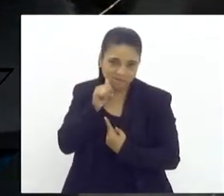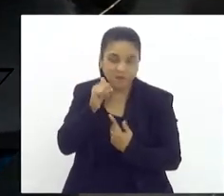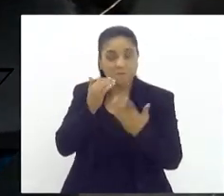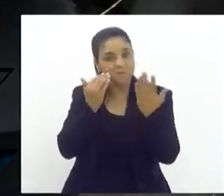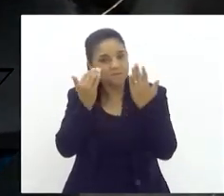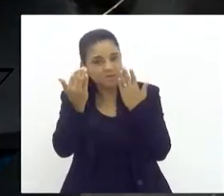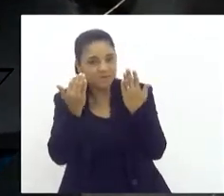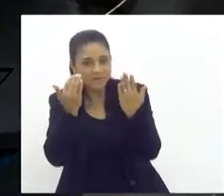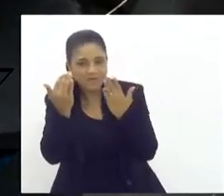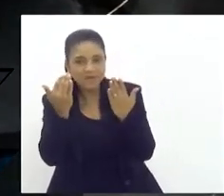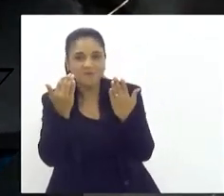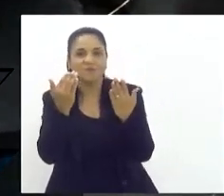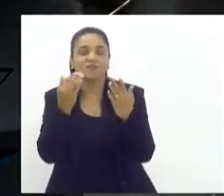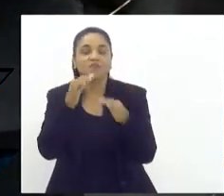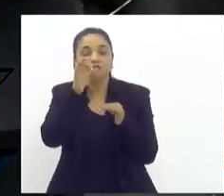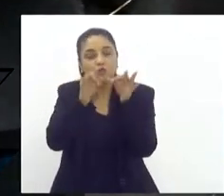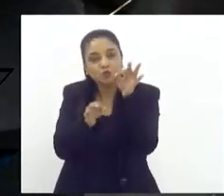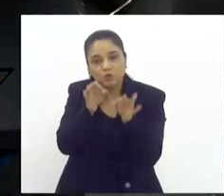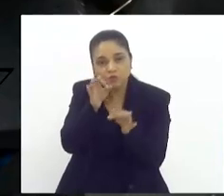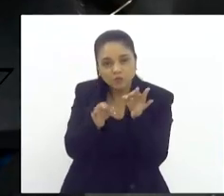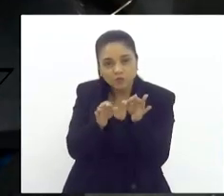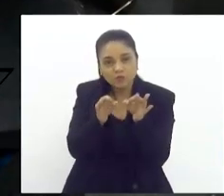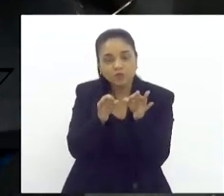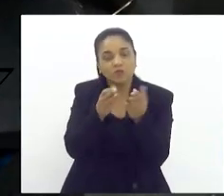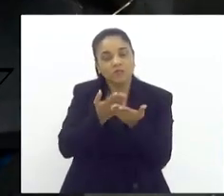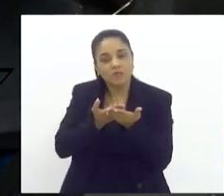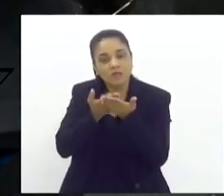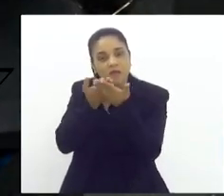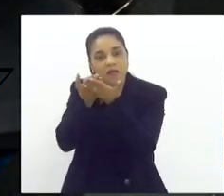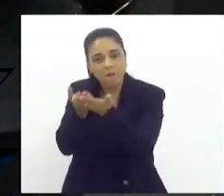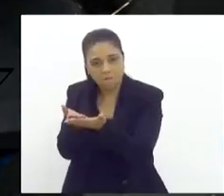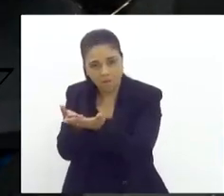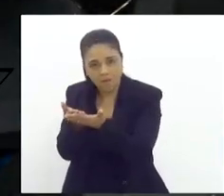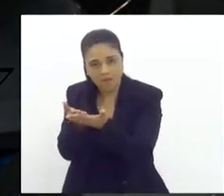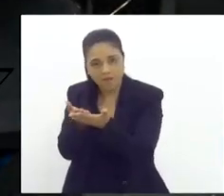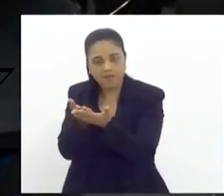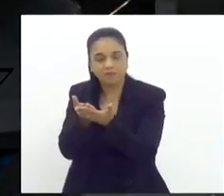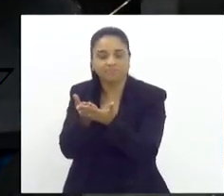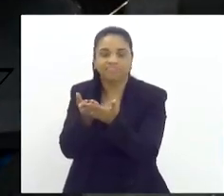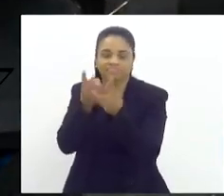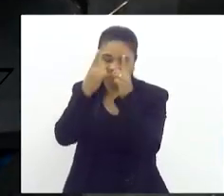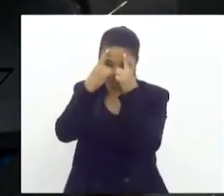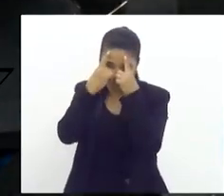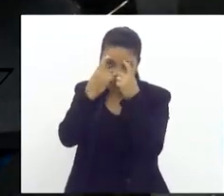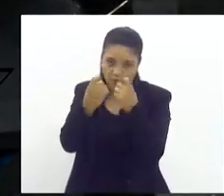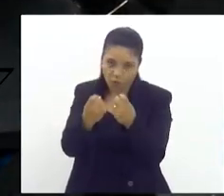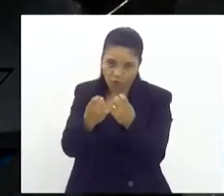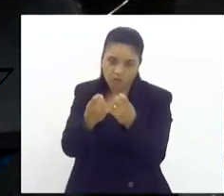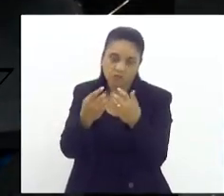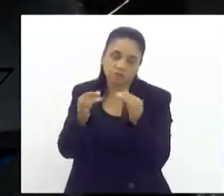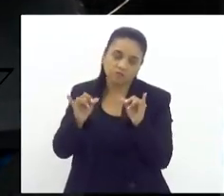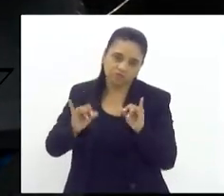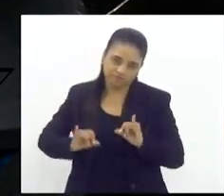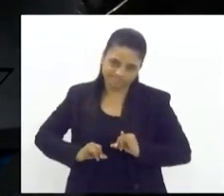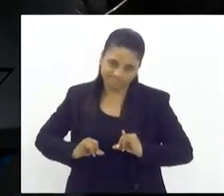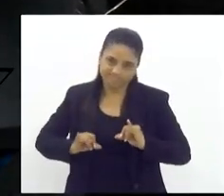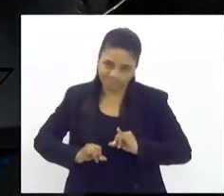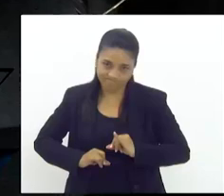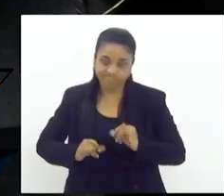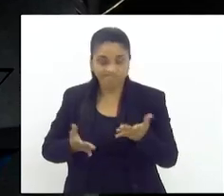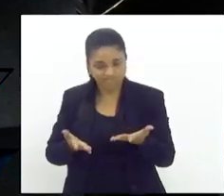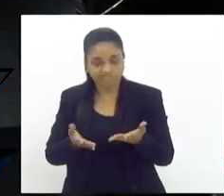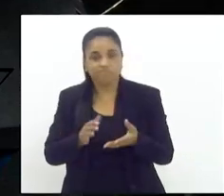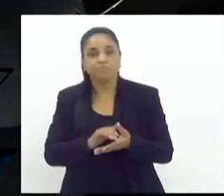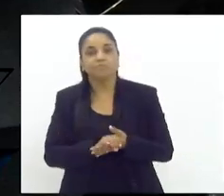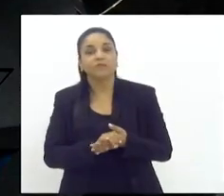psicológicos jurídicos e encaminhamento também diante da violência sofrida então é importante dizer